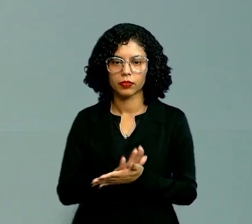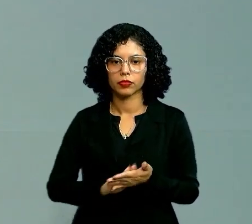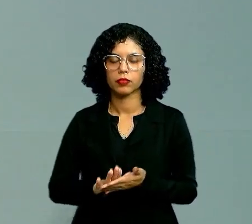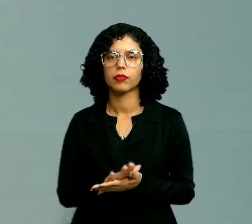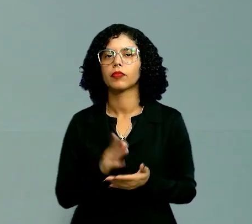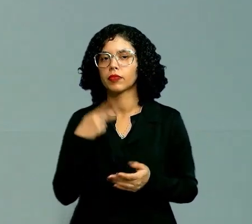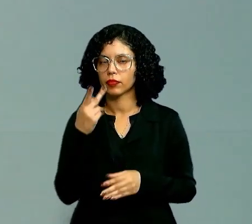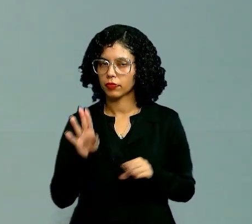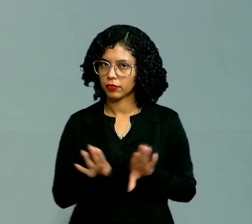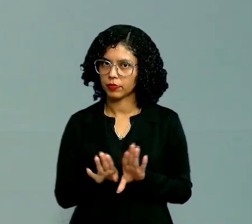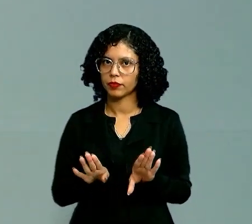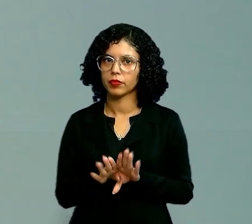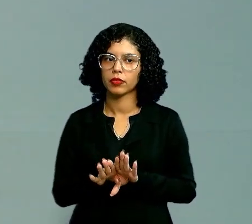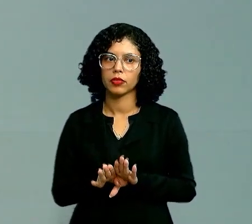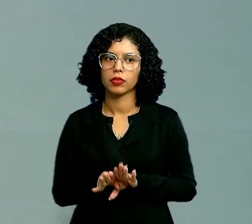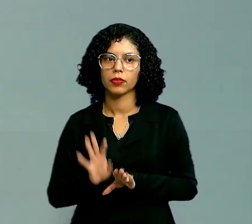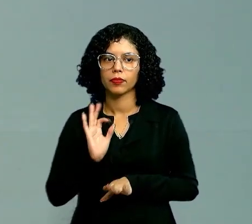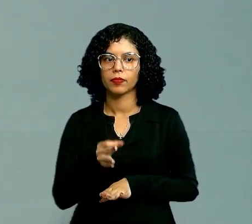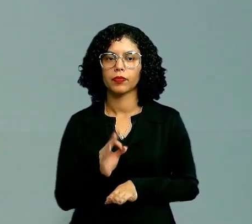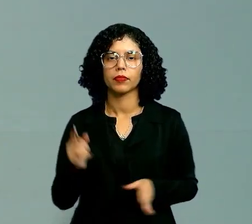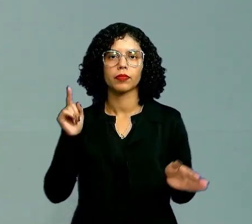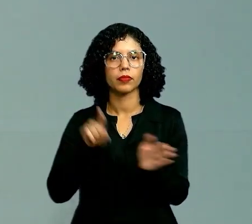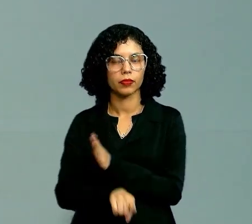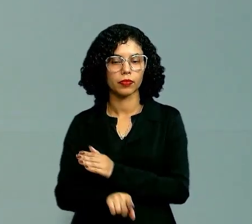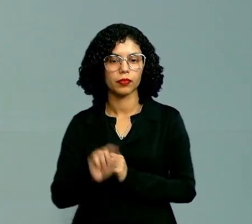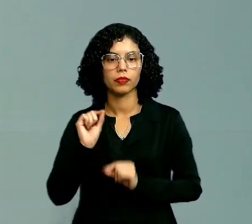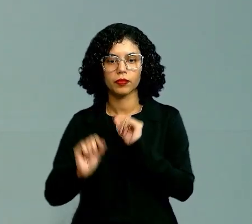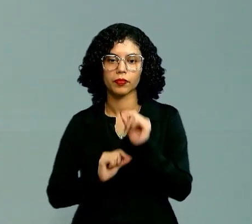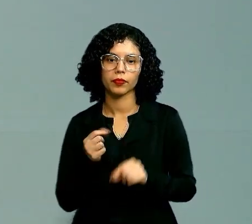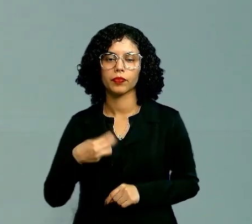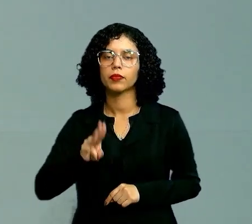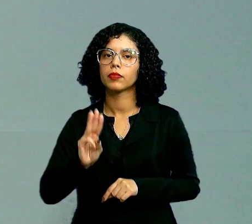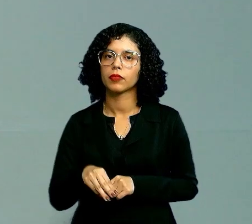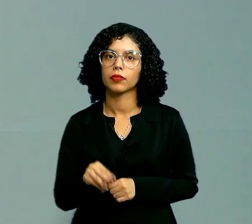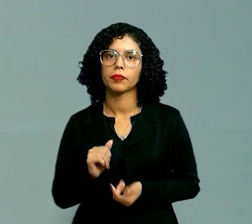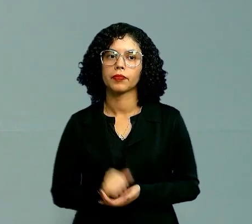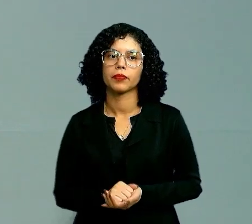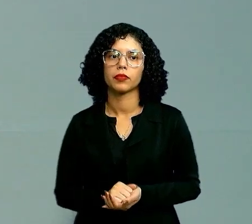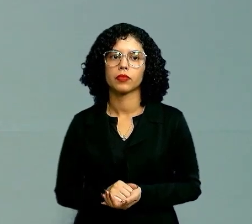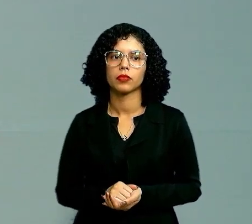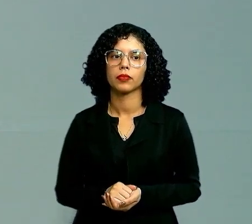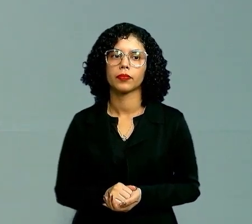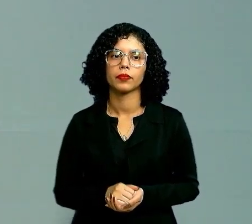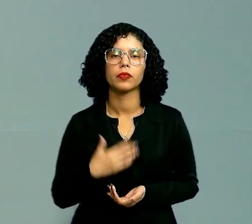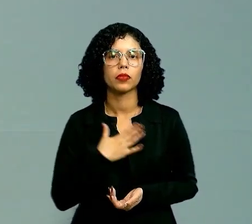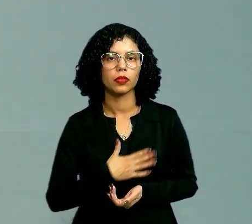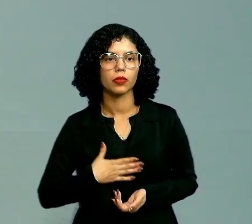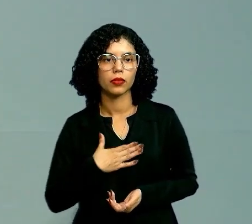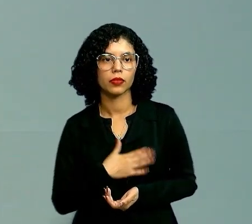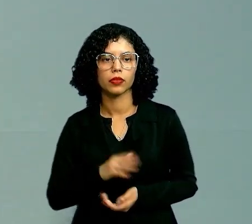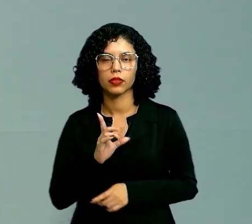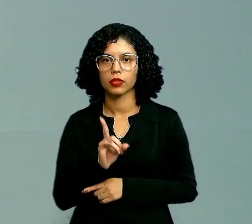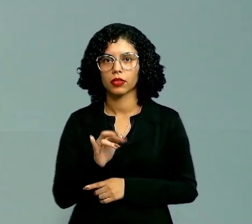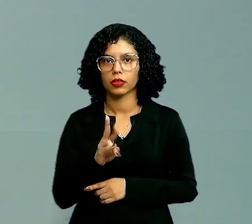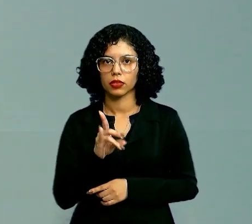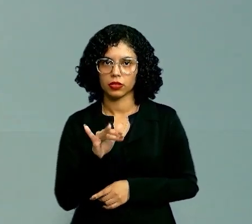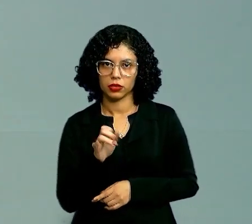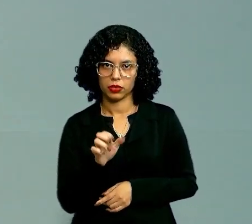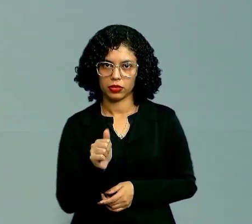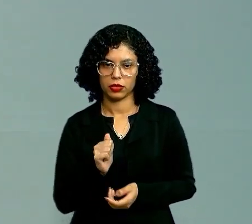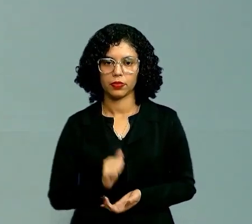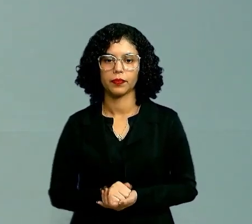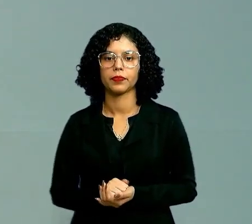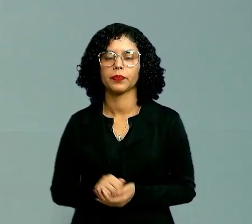se diz também que uma certa vez quando perguntaram a ele quem ele gostaria de ser Ele disse que gostaria de ser dióis porque